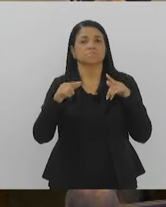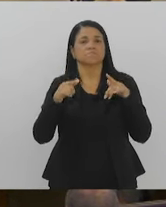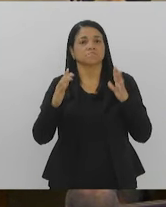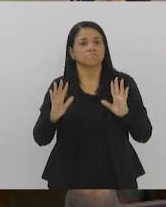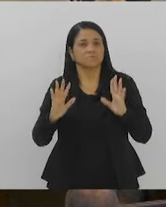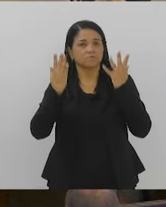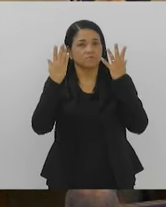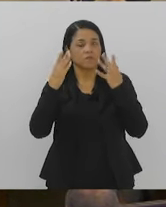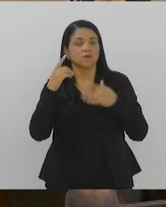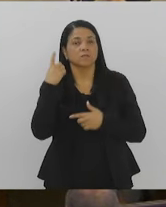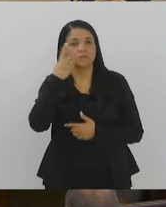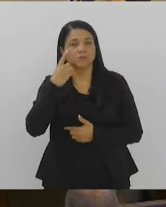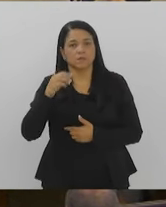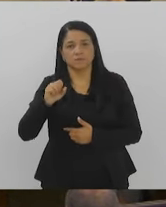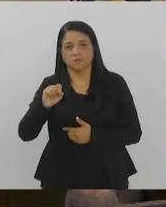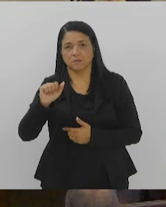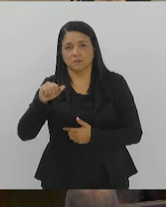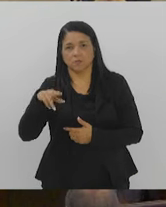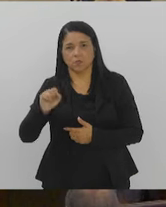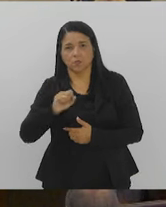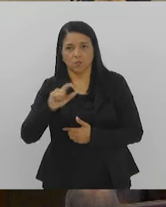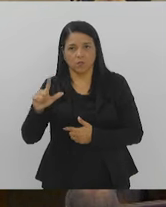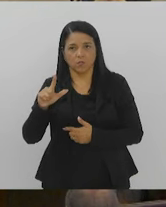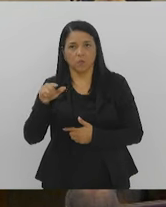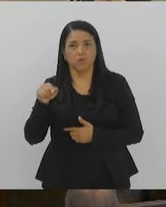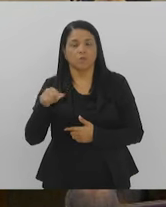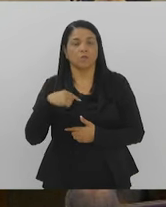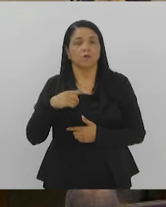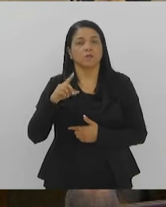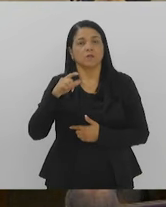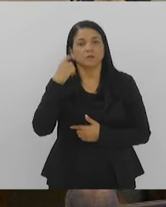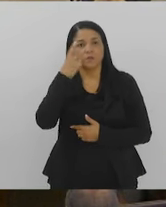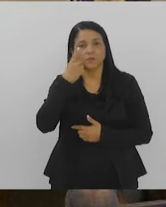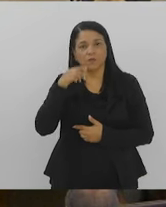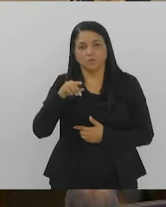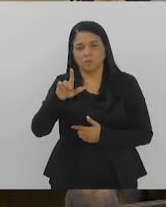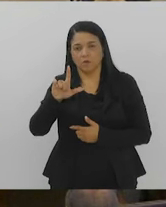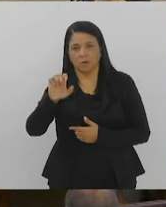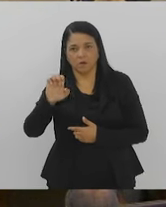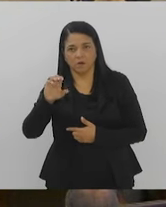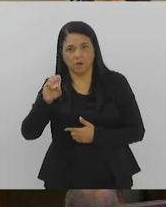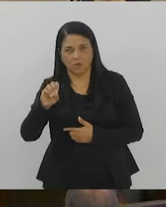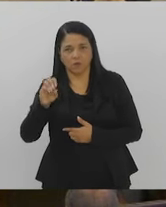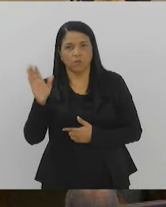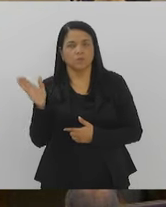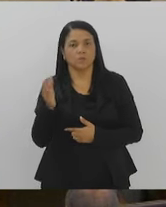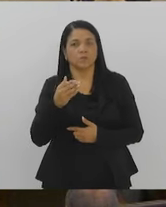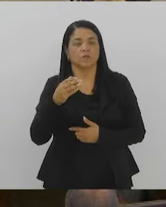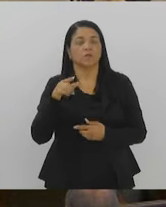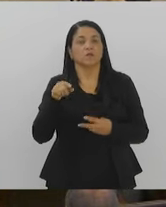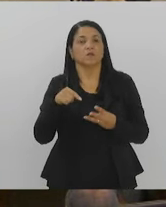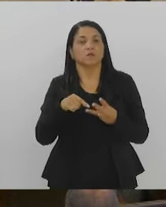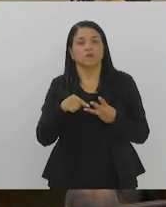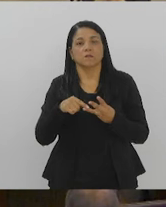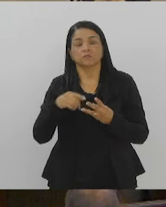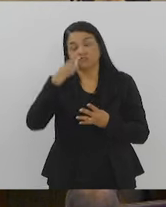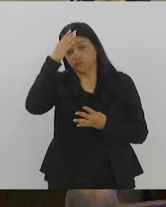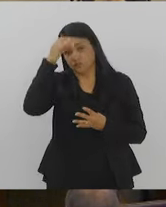Samuel Malafaia, deputado Léo Vieira e a nossa querida deputada Tia